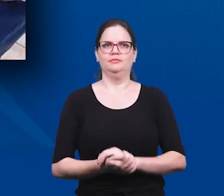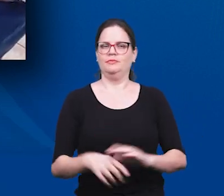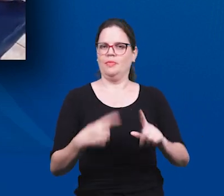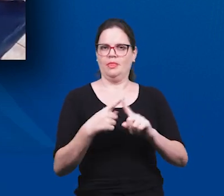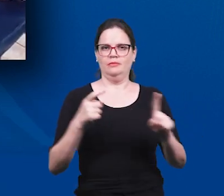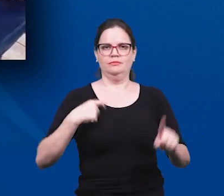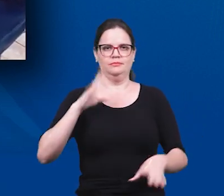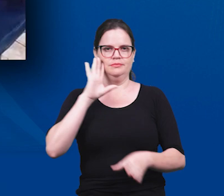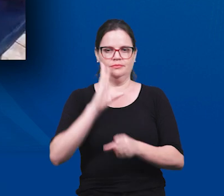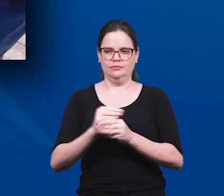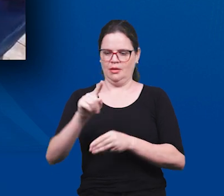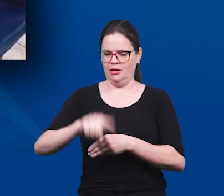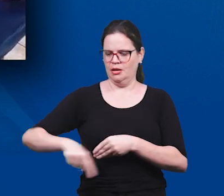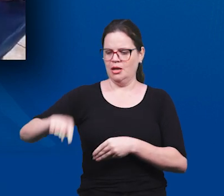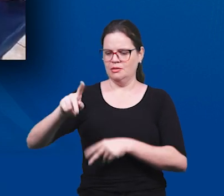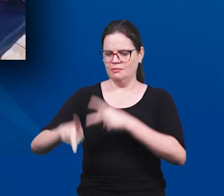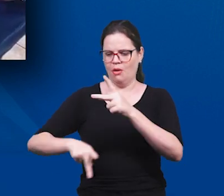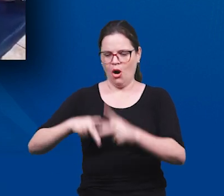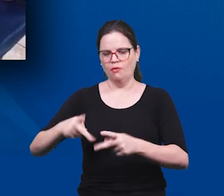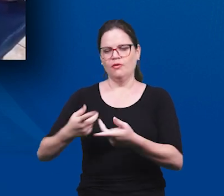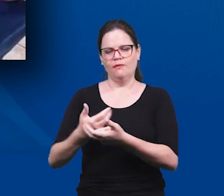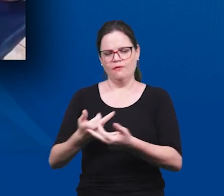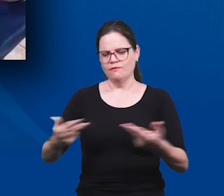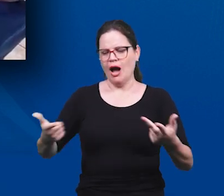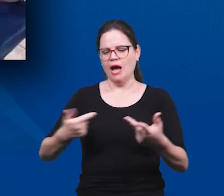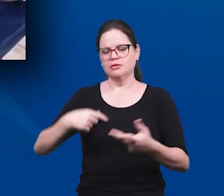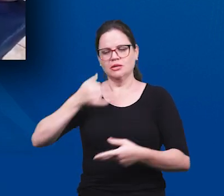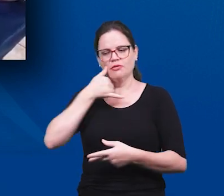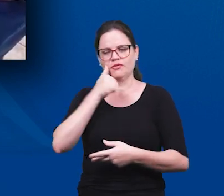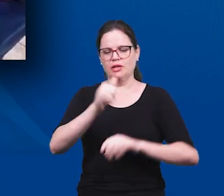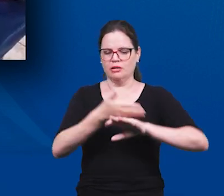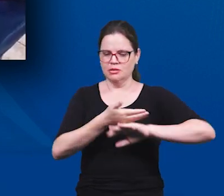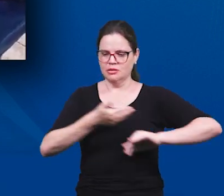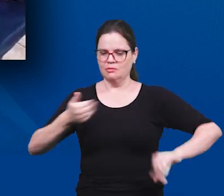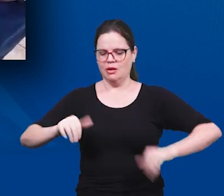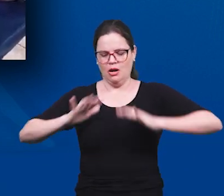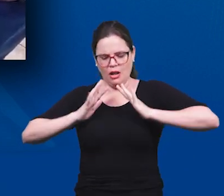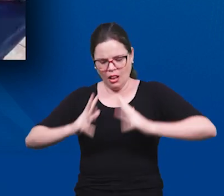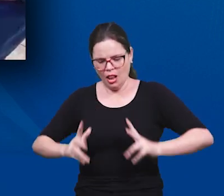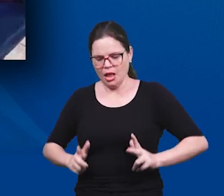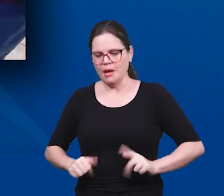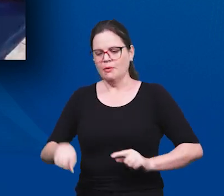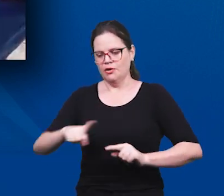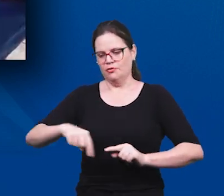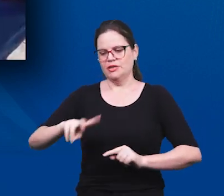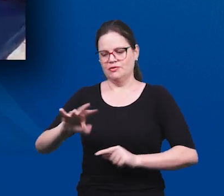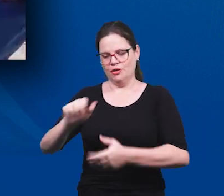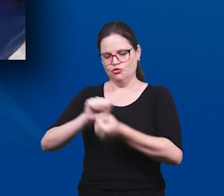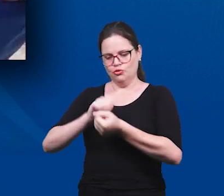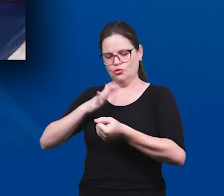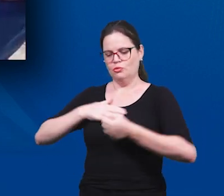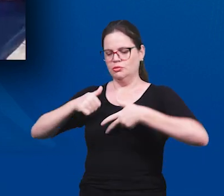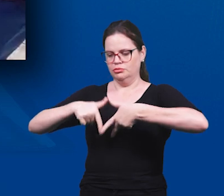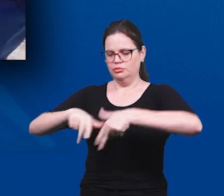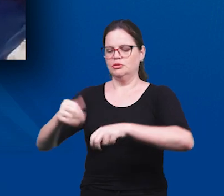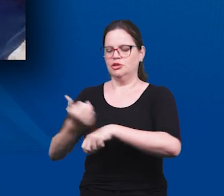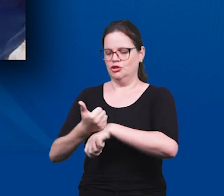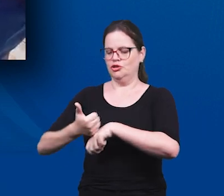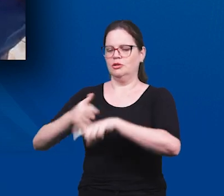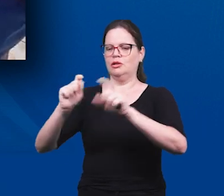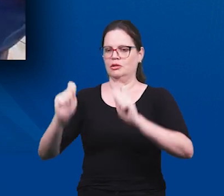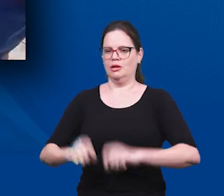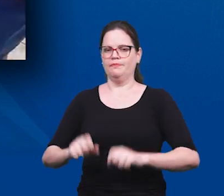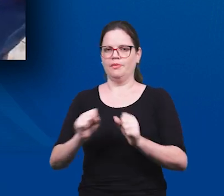também tem cessado algumas pessoas que não contaminaram seus vestidos, e comigo andarão de branco, porquanto são dignas